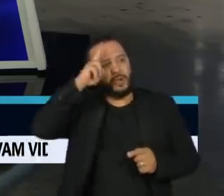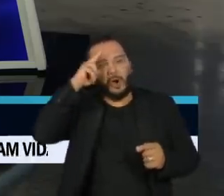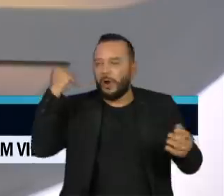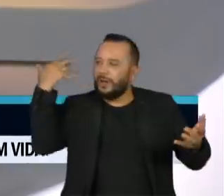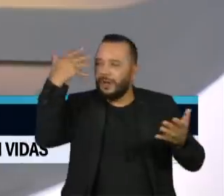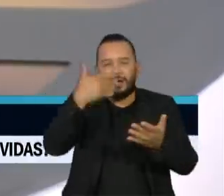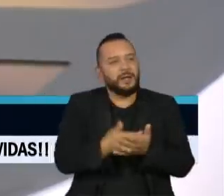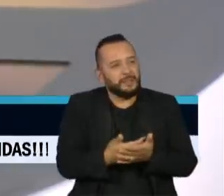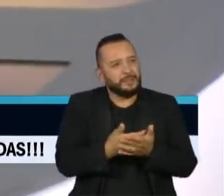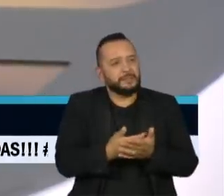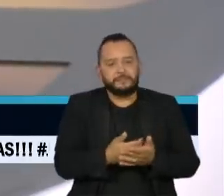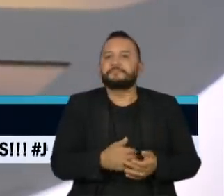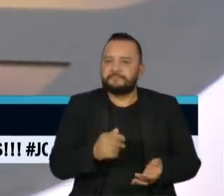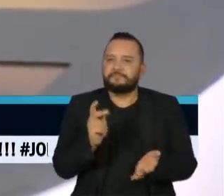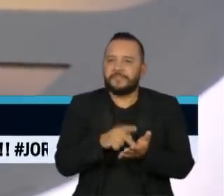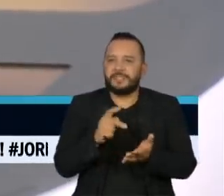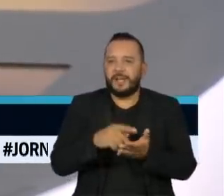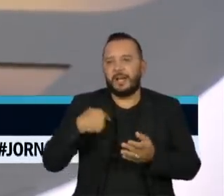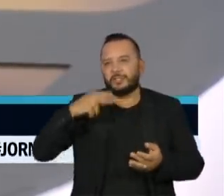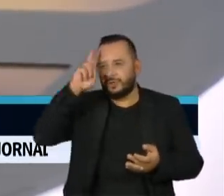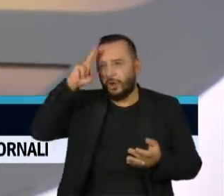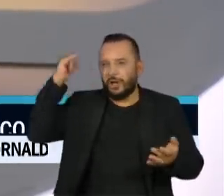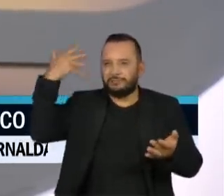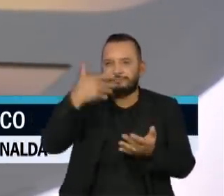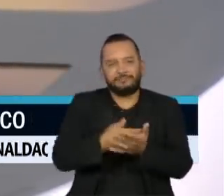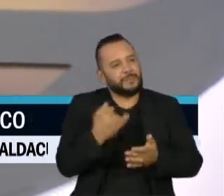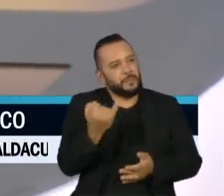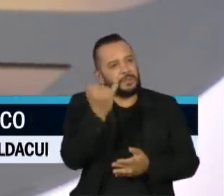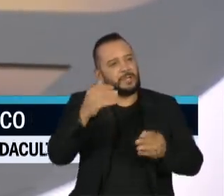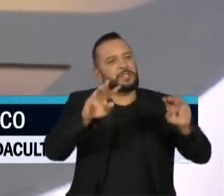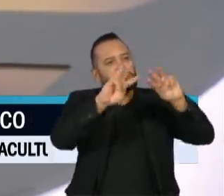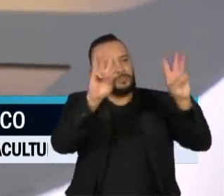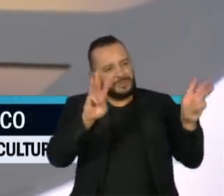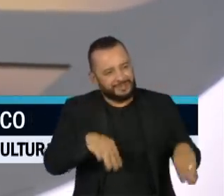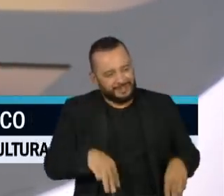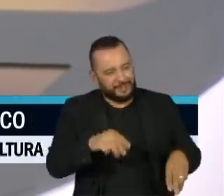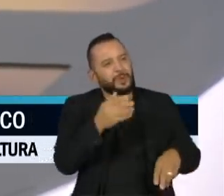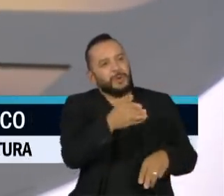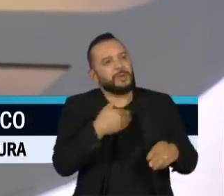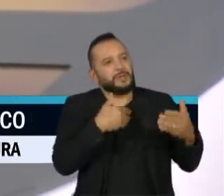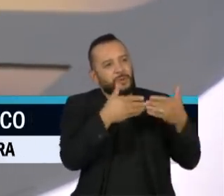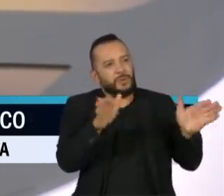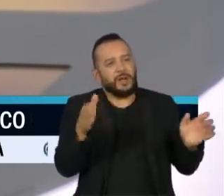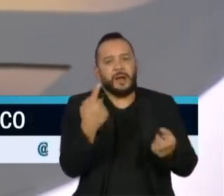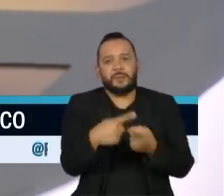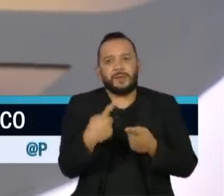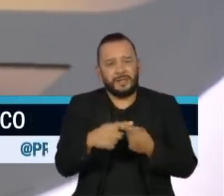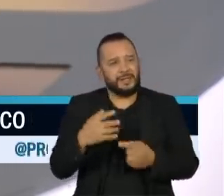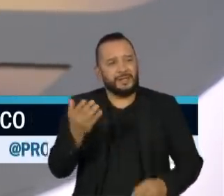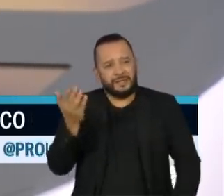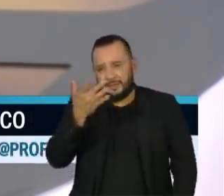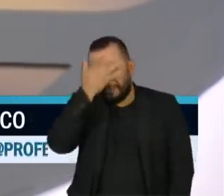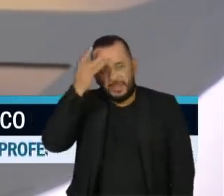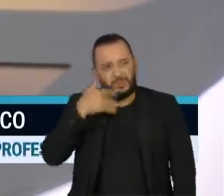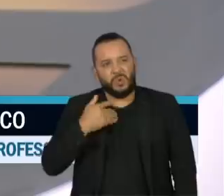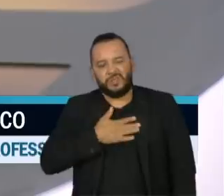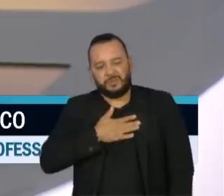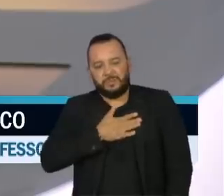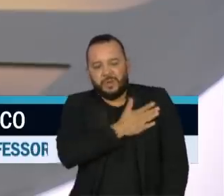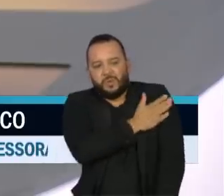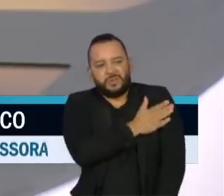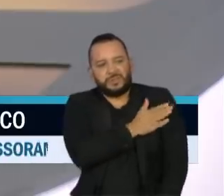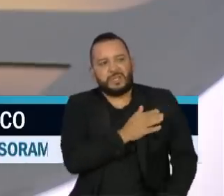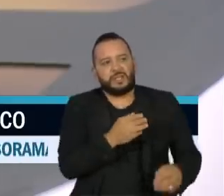como esse nesse momento, porque a gente viu uma explosão do antissemitismo nos últimos 4 anos, um crescimento de movimentos neonazistas